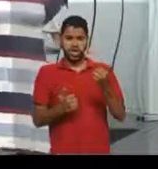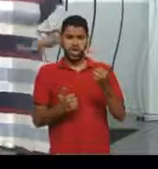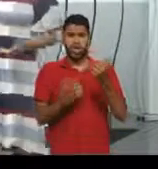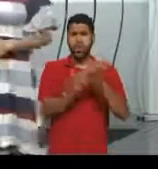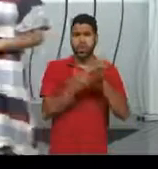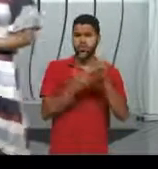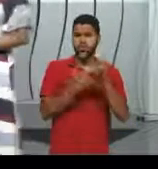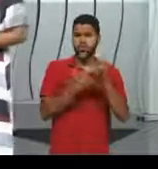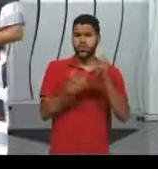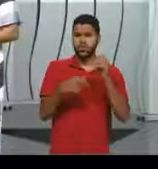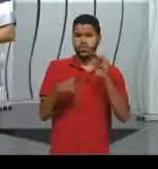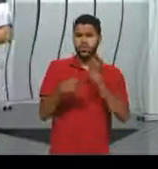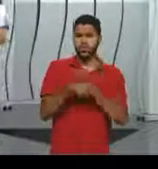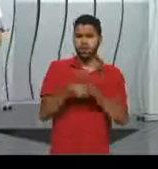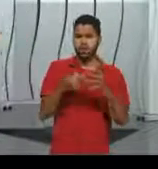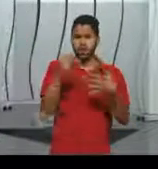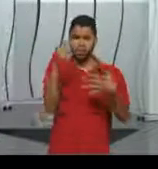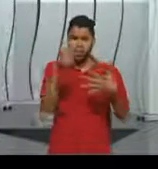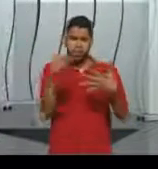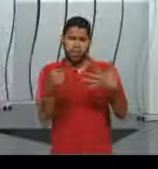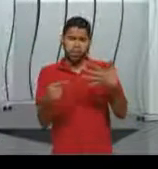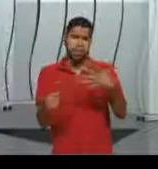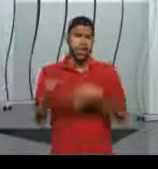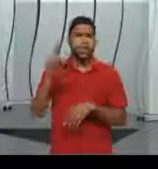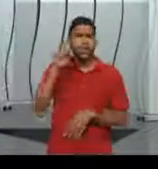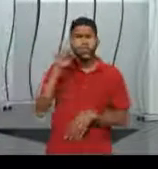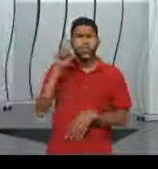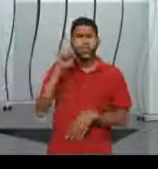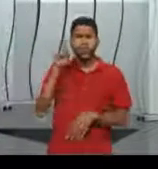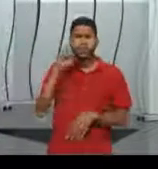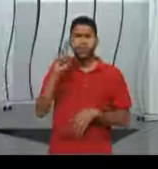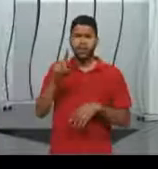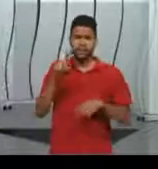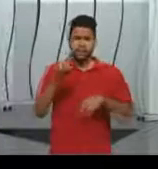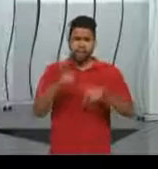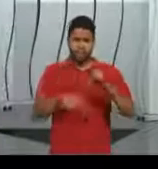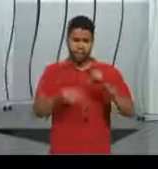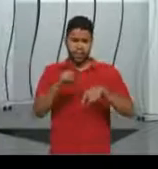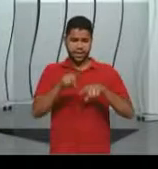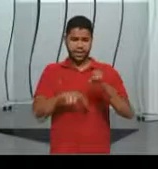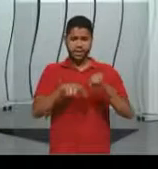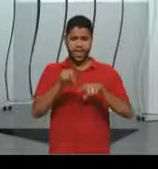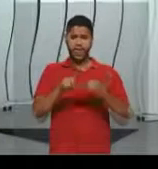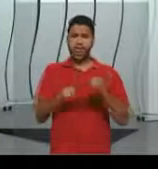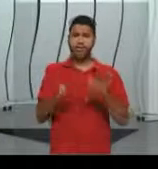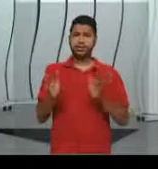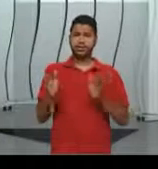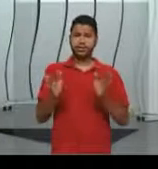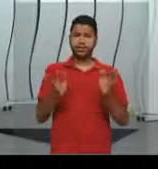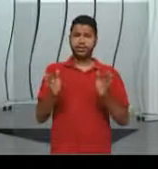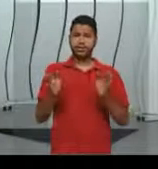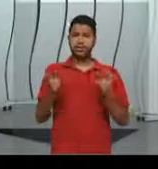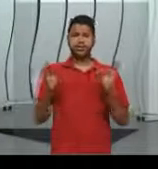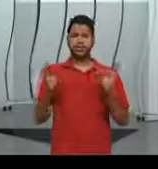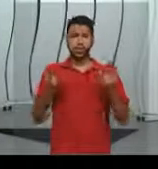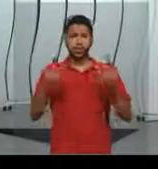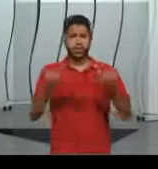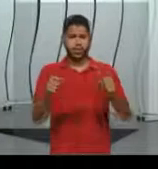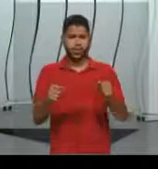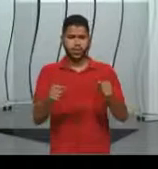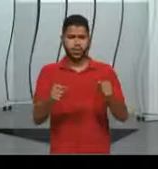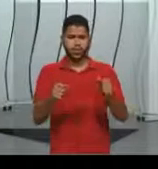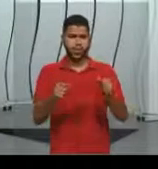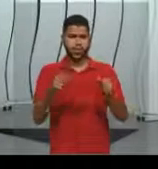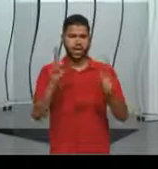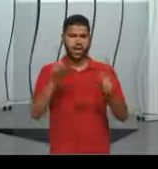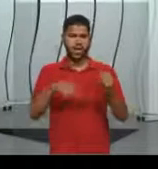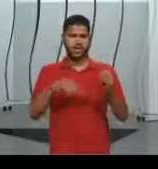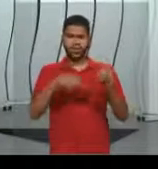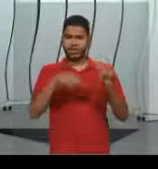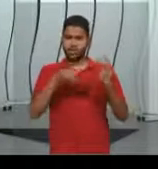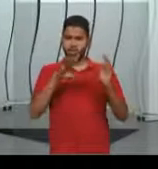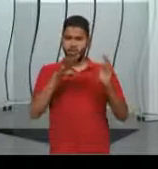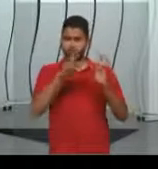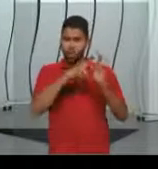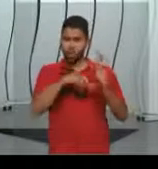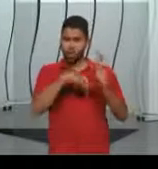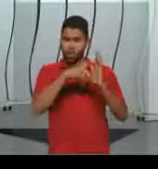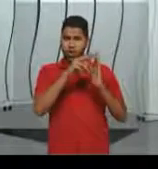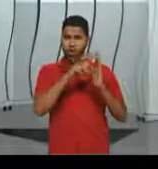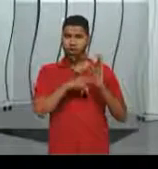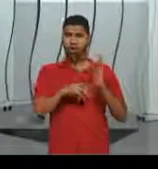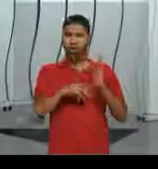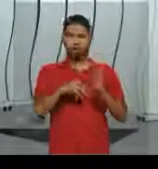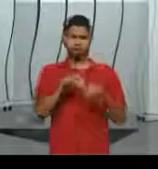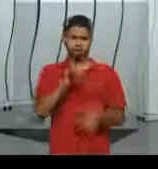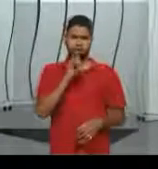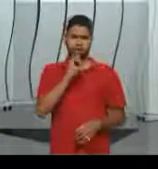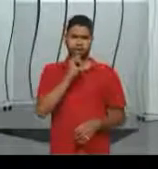dia, porque nós utilizamos materiais que são acessíveis a todos e não mais uma tinta? Vou